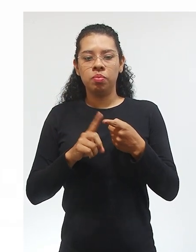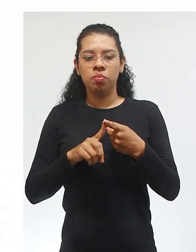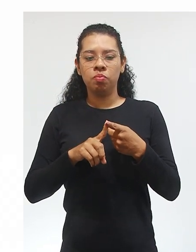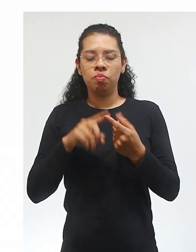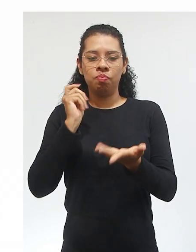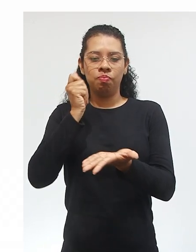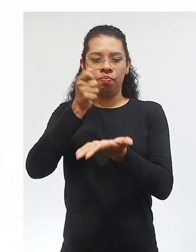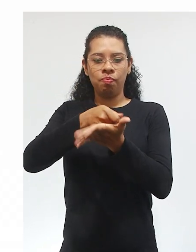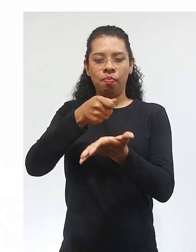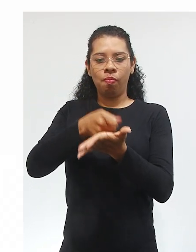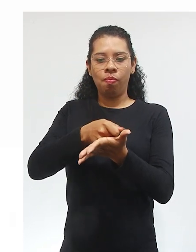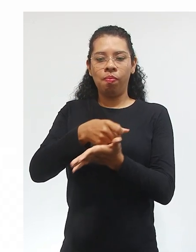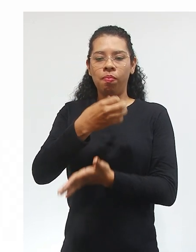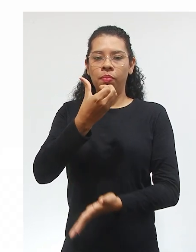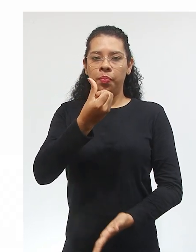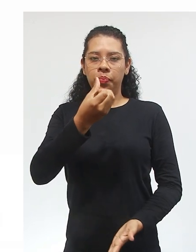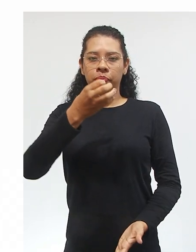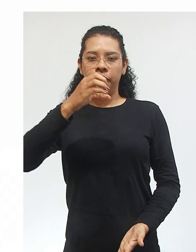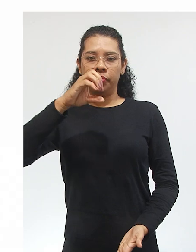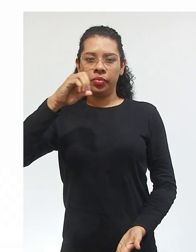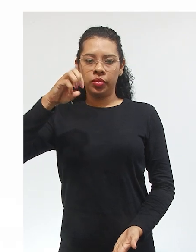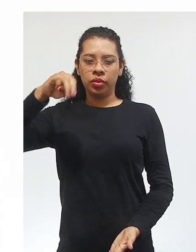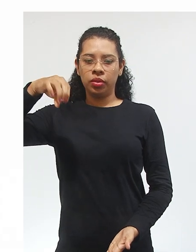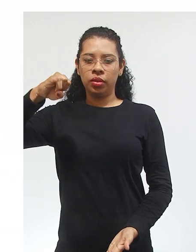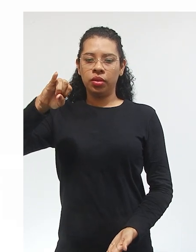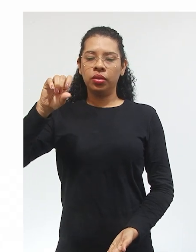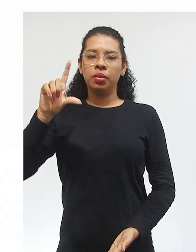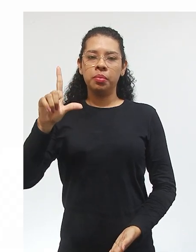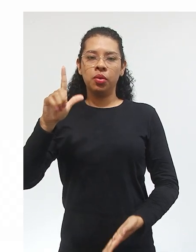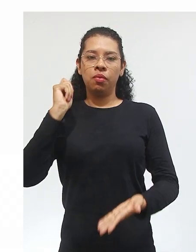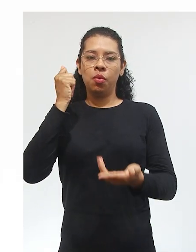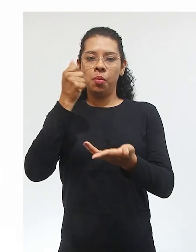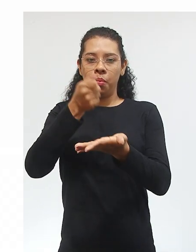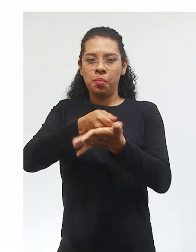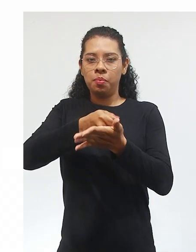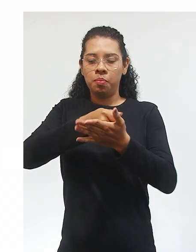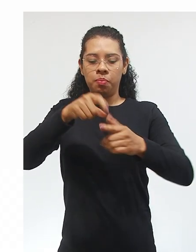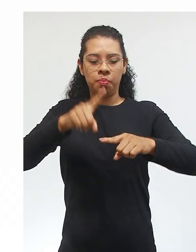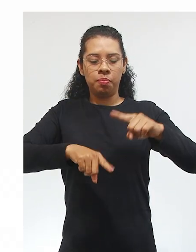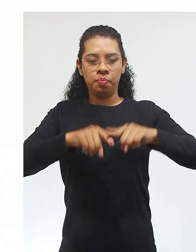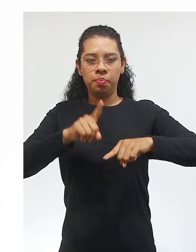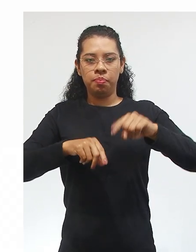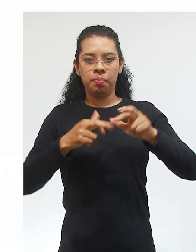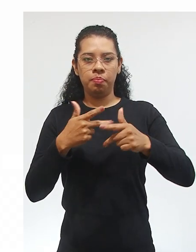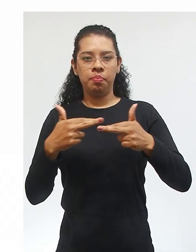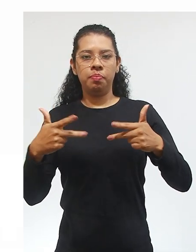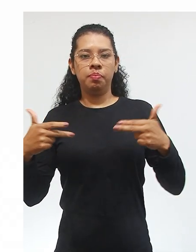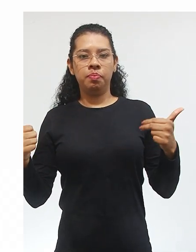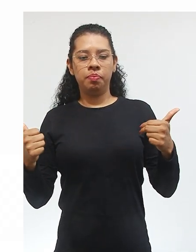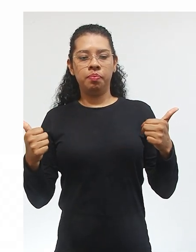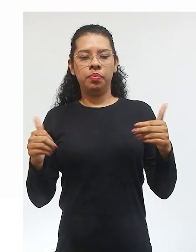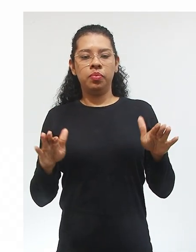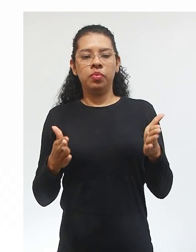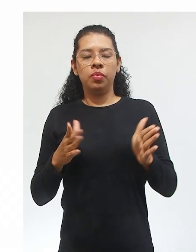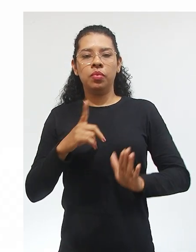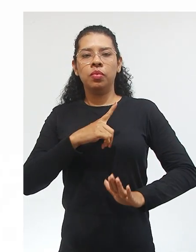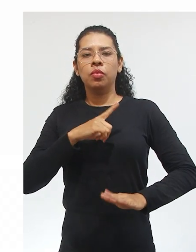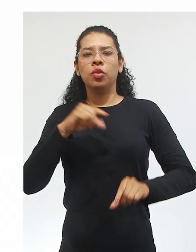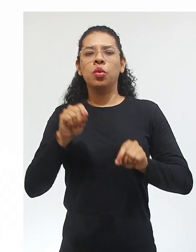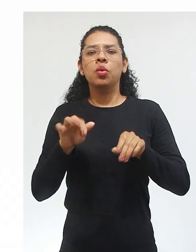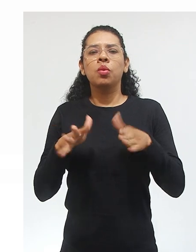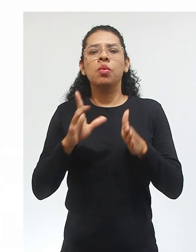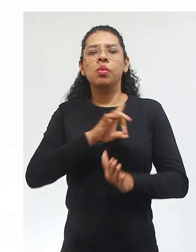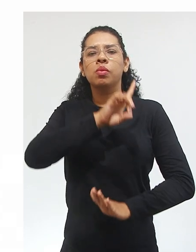mil ao custo de 40 mil. Então, aqui eu tenho 2 lançamentos. Um que é quando eu comprei